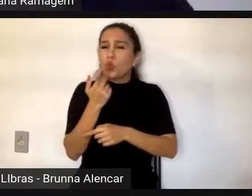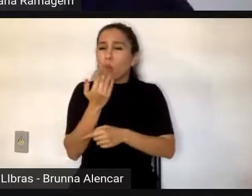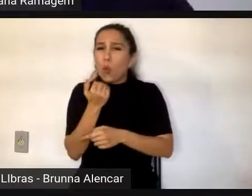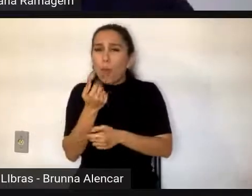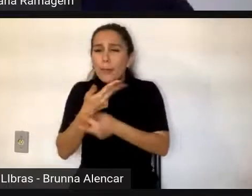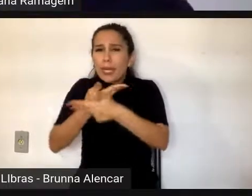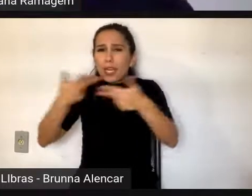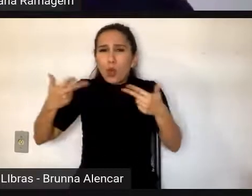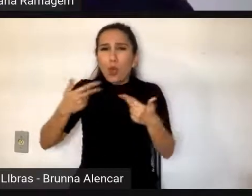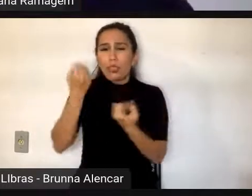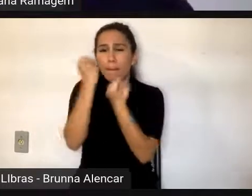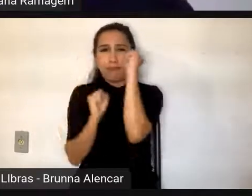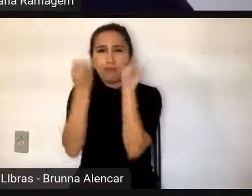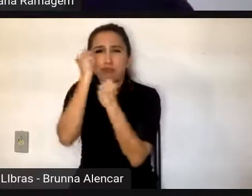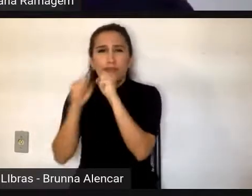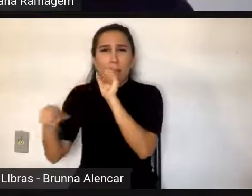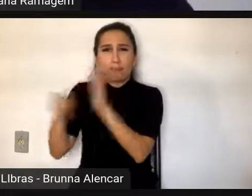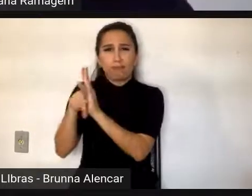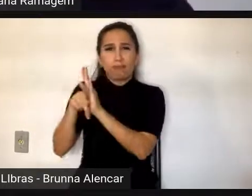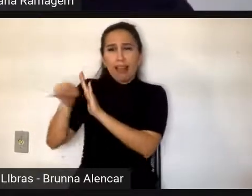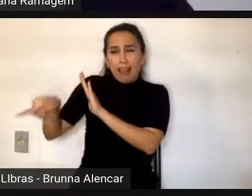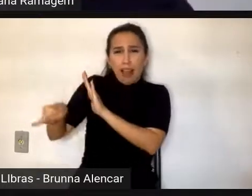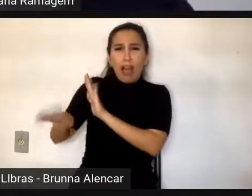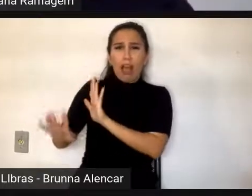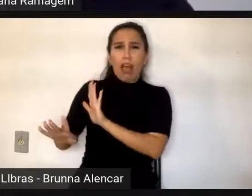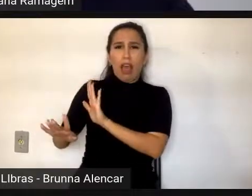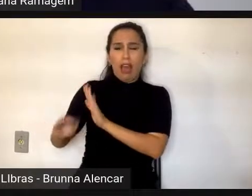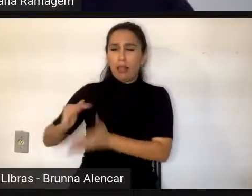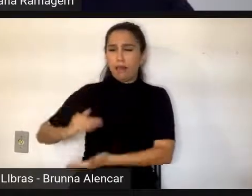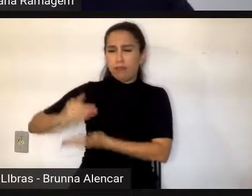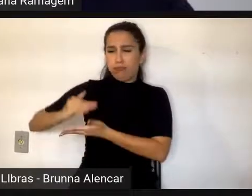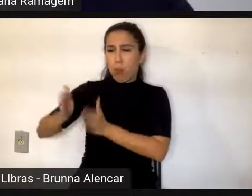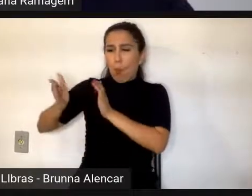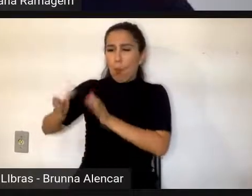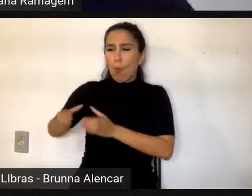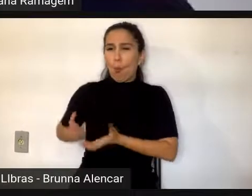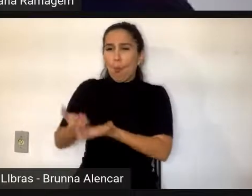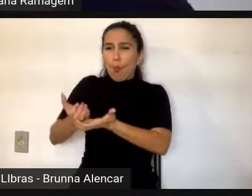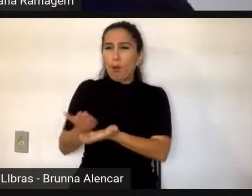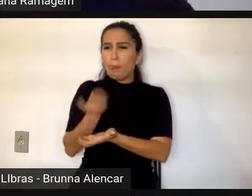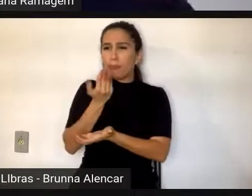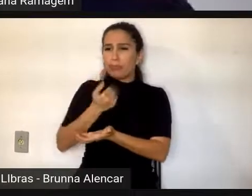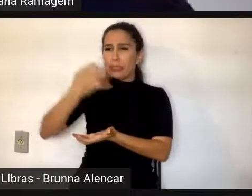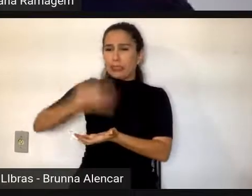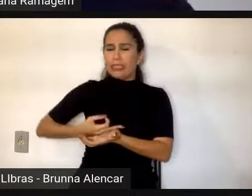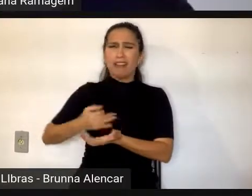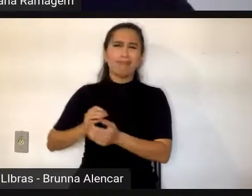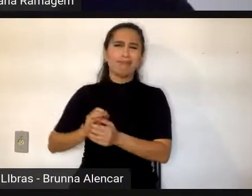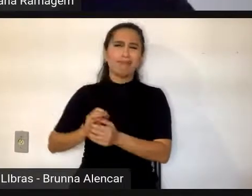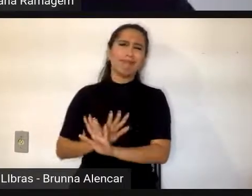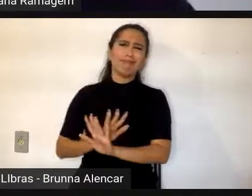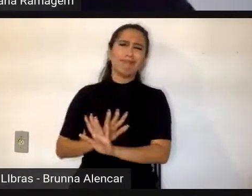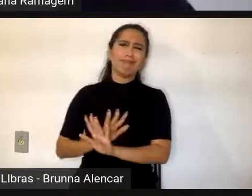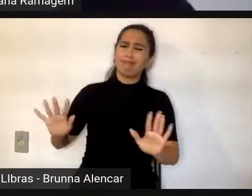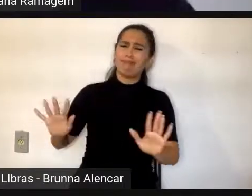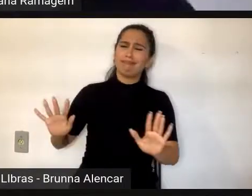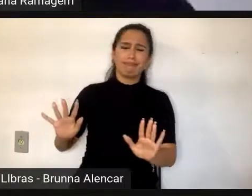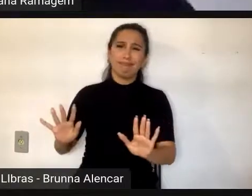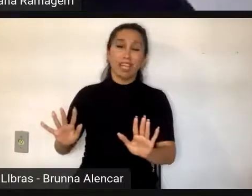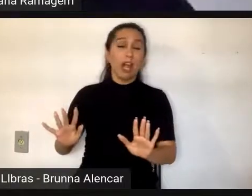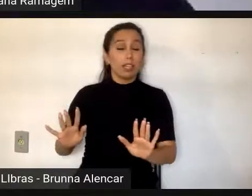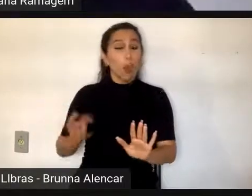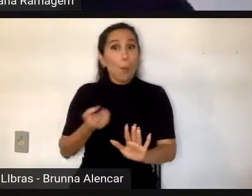nossa alimentação tenha um perfil anti-inflamatório. Então, é bastante possível que a gente, adotando uma